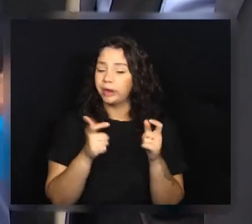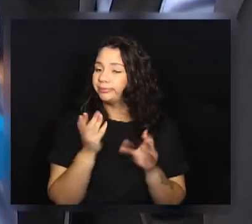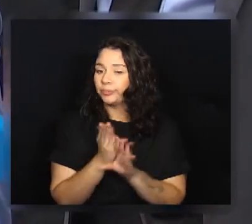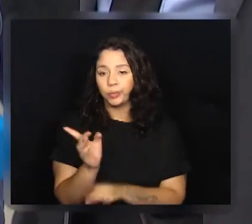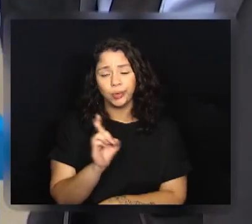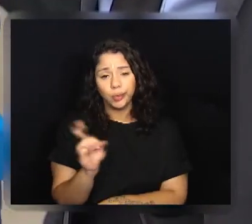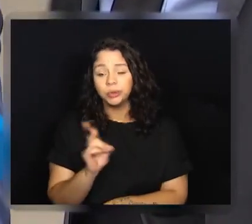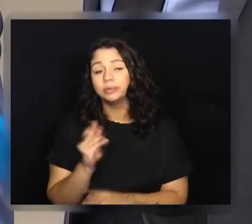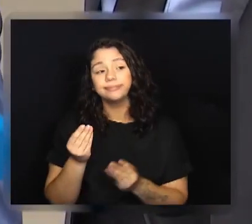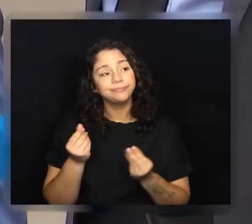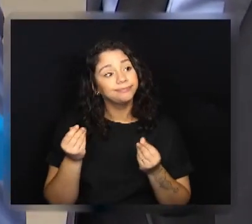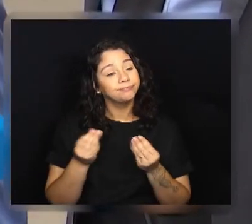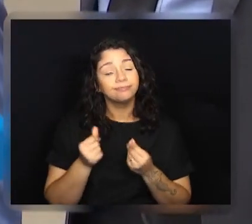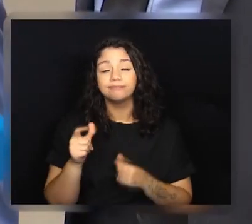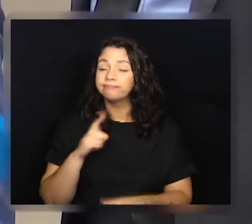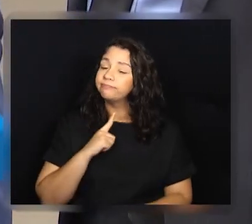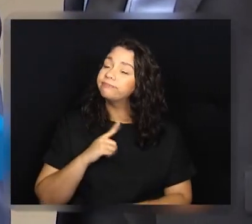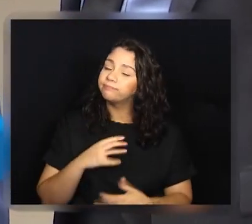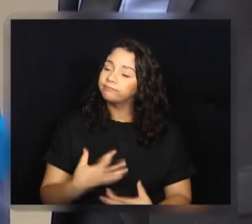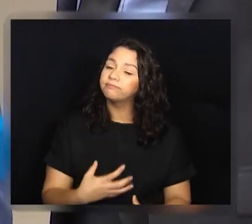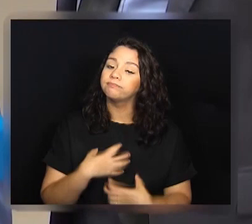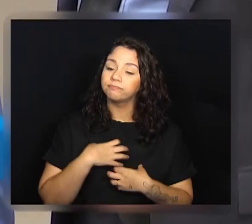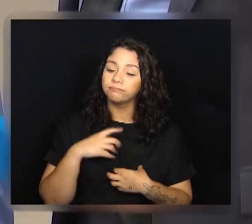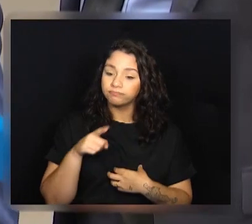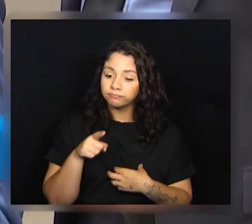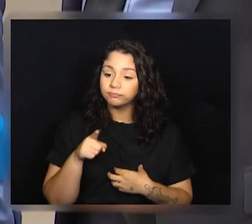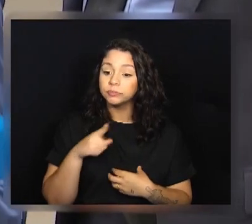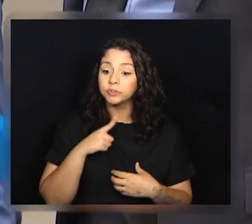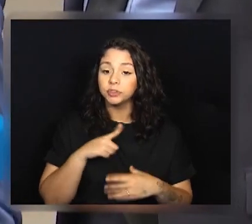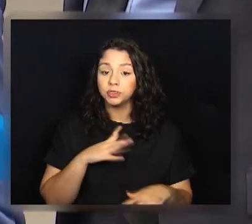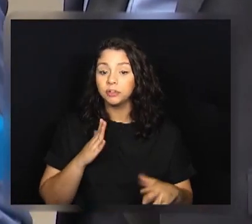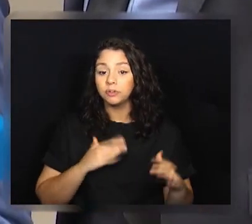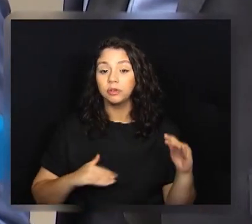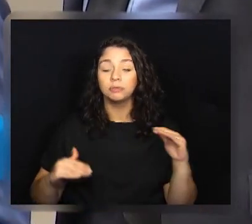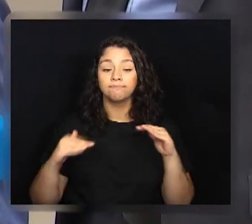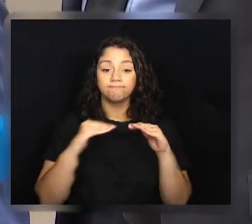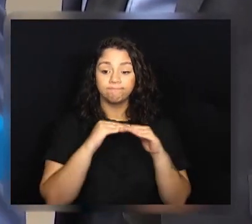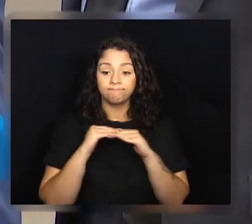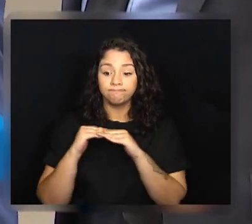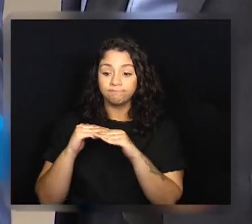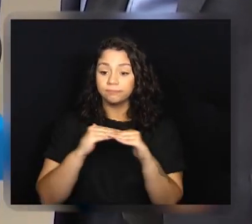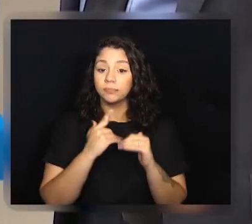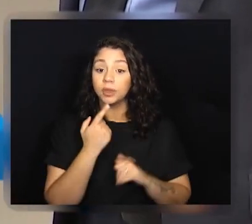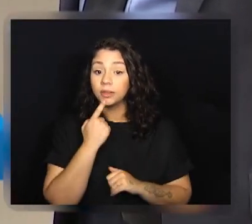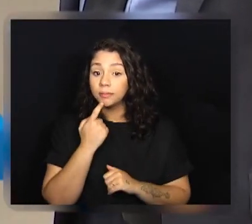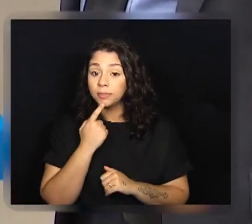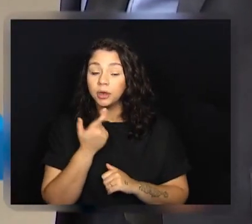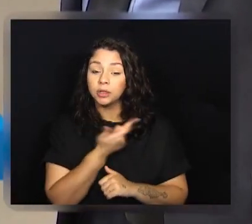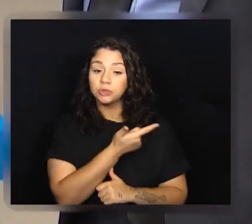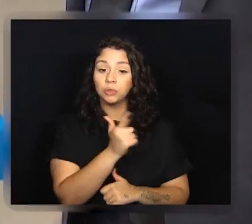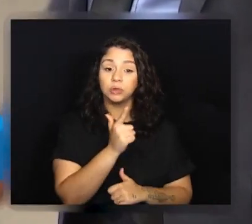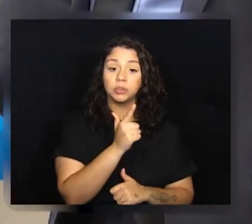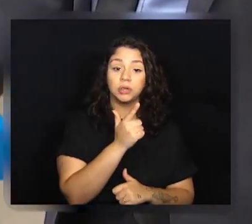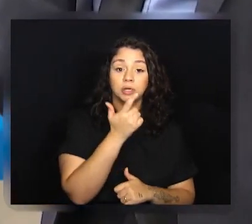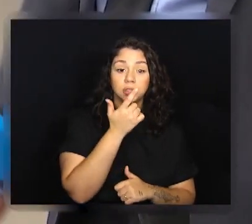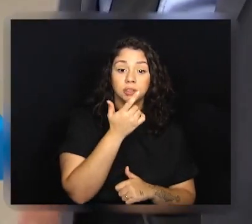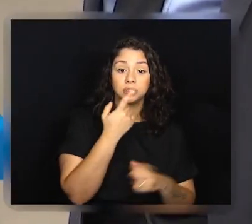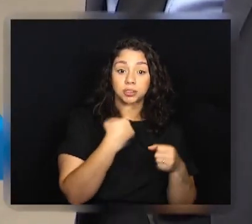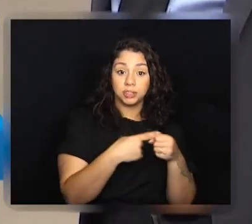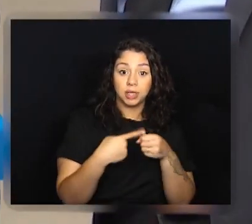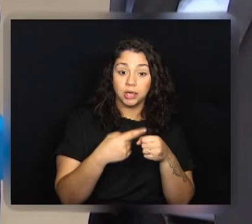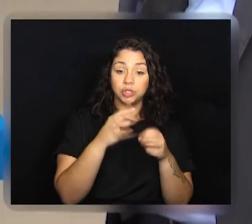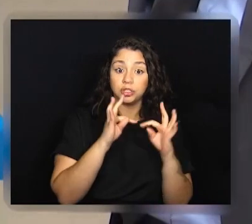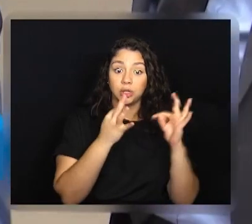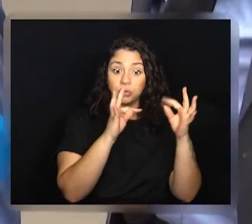a sensibilidade que o senhor teve, né, de igualar a Campinas, as cidades mais tecnológicas do mundo, que já utilizam